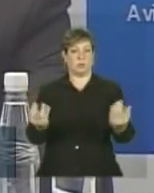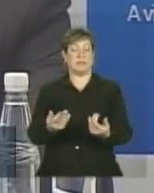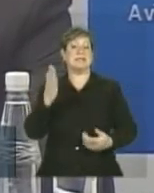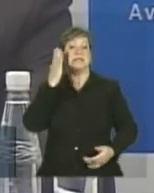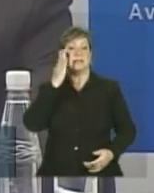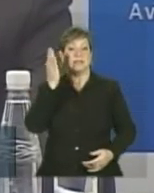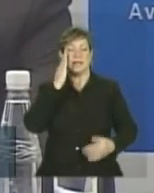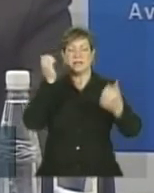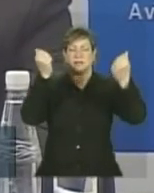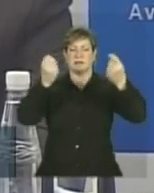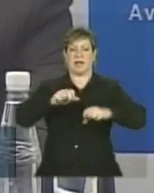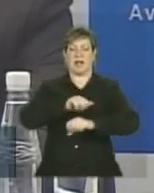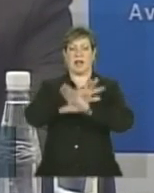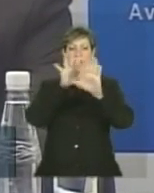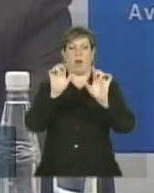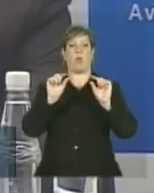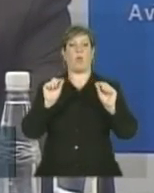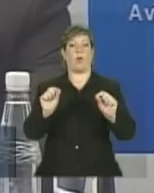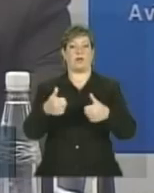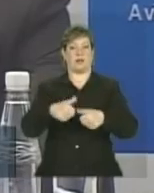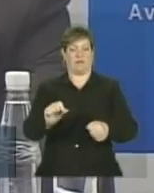feito, qual é